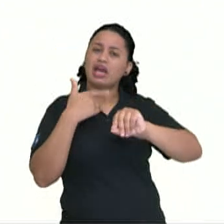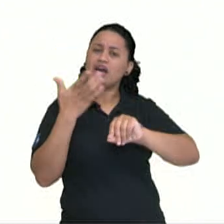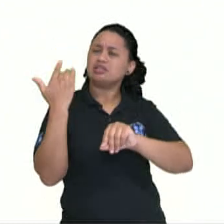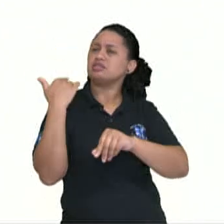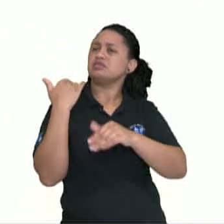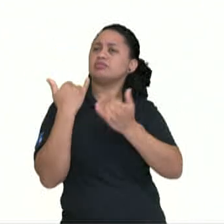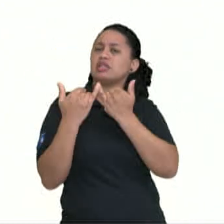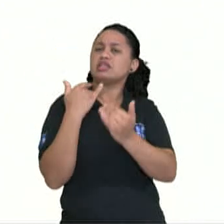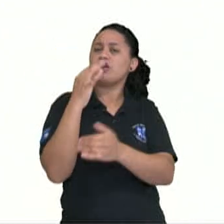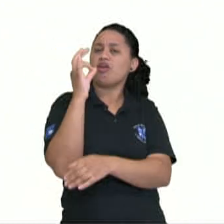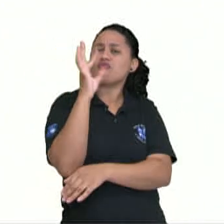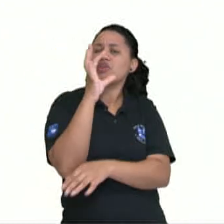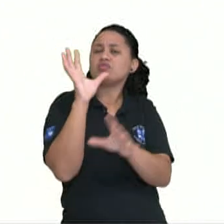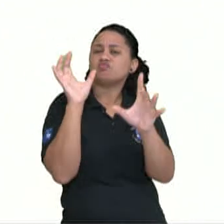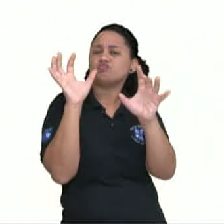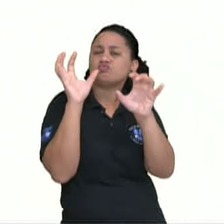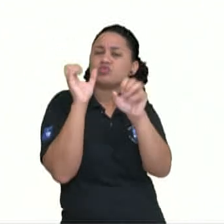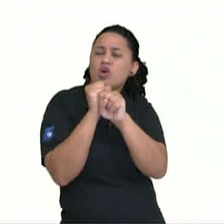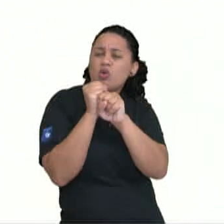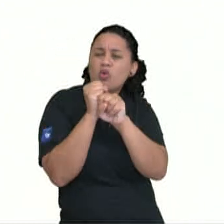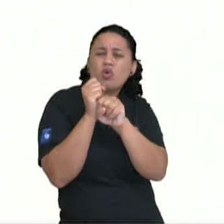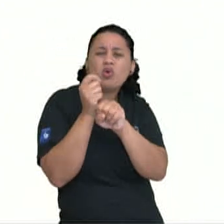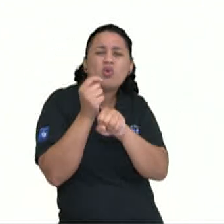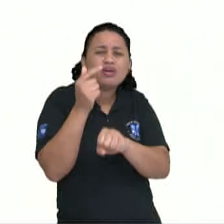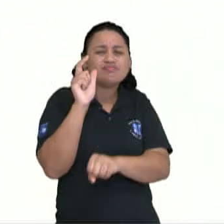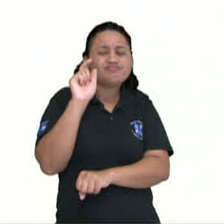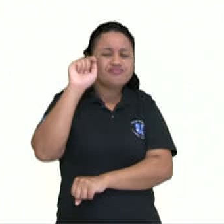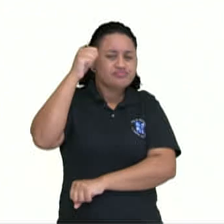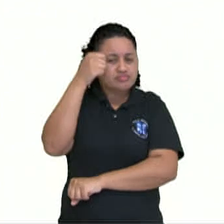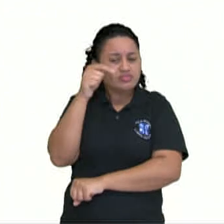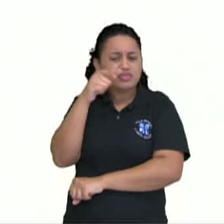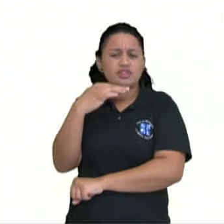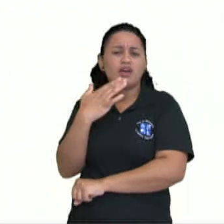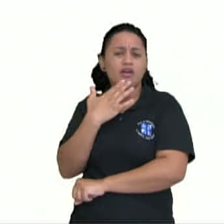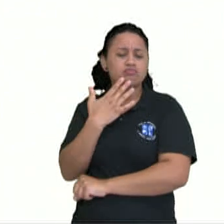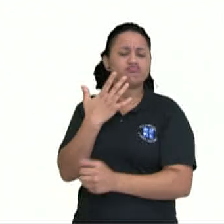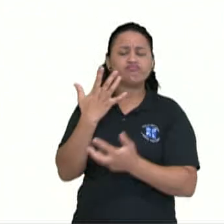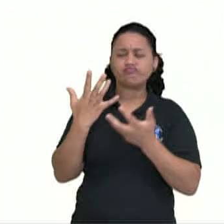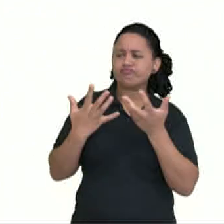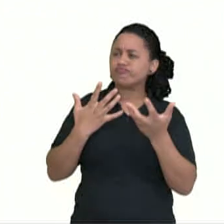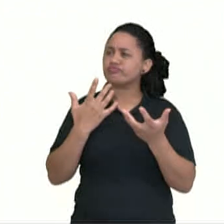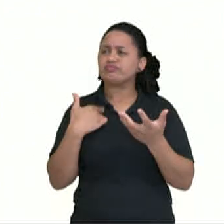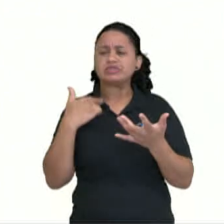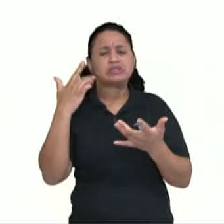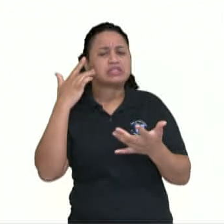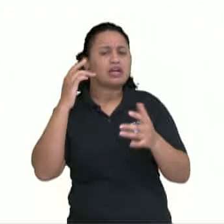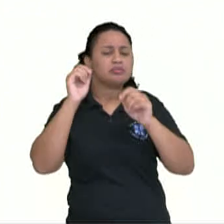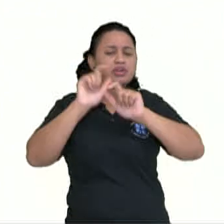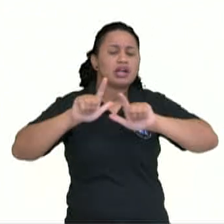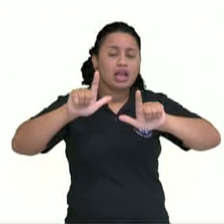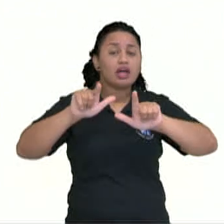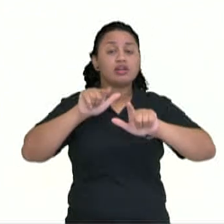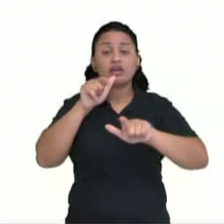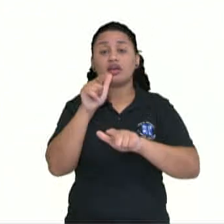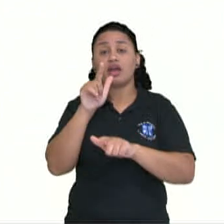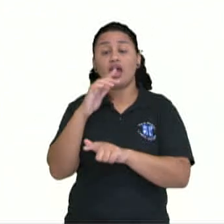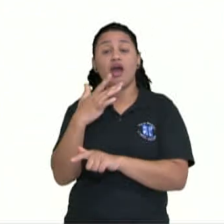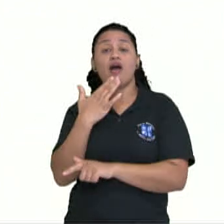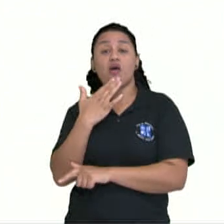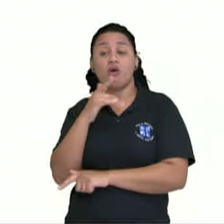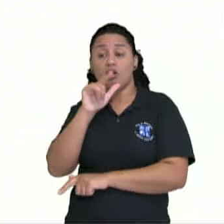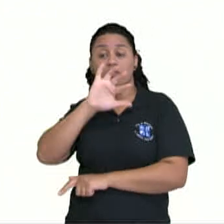escuro, quase negras, daquela cor misteriosa que é a cor do mar à